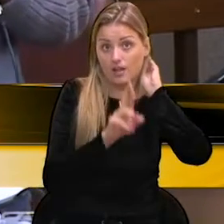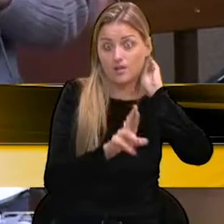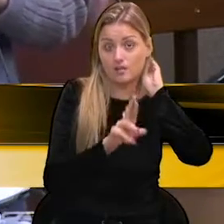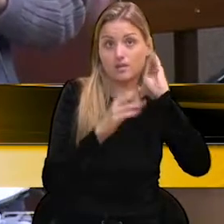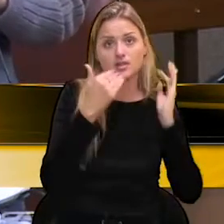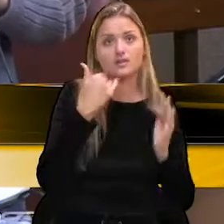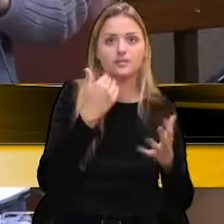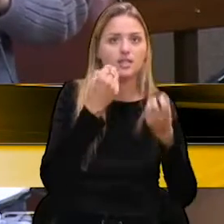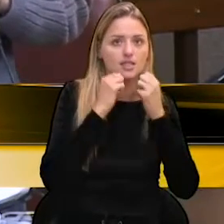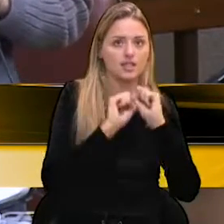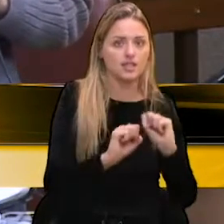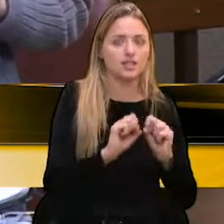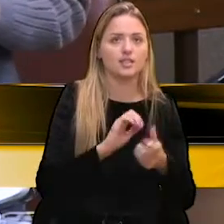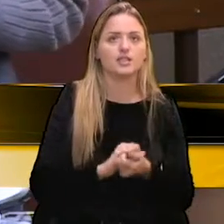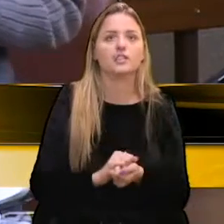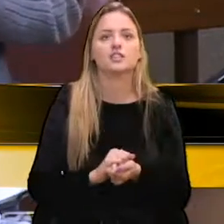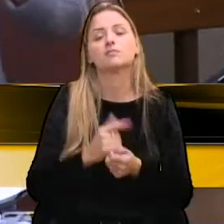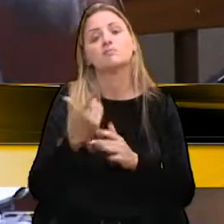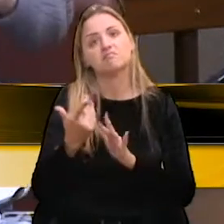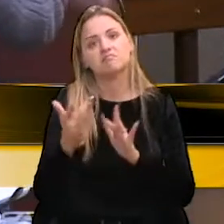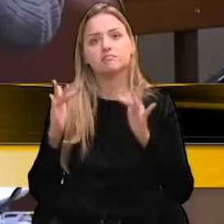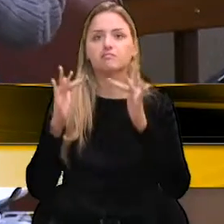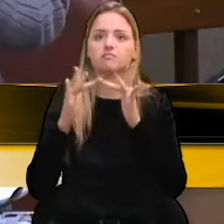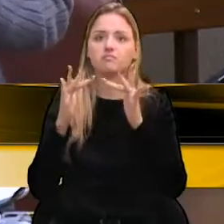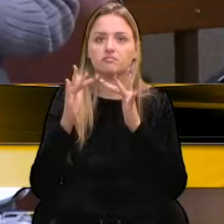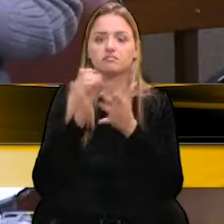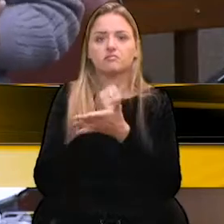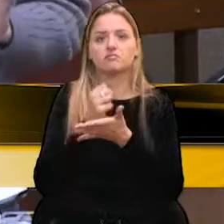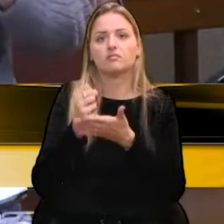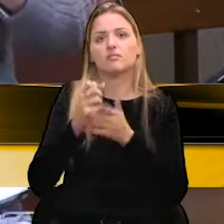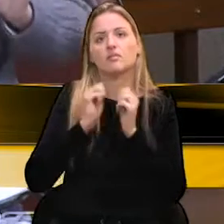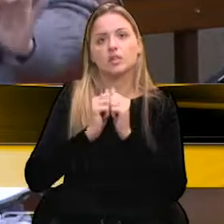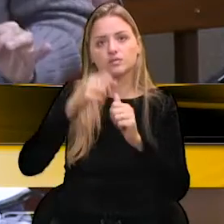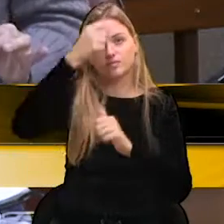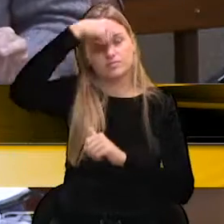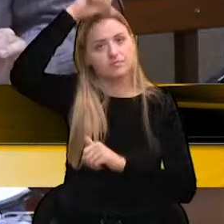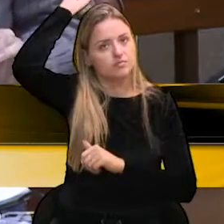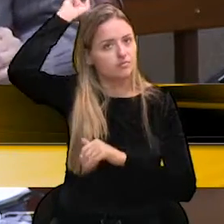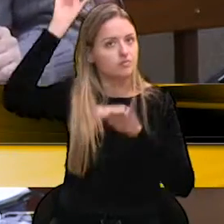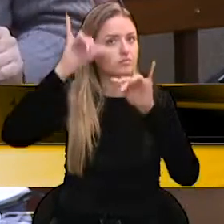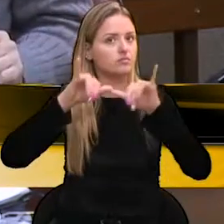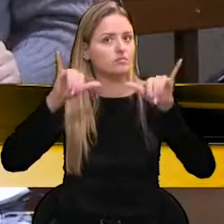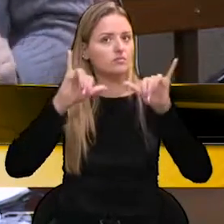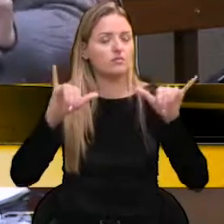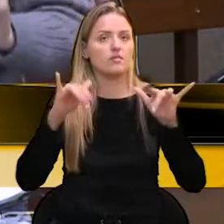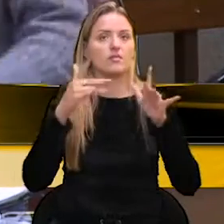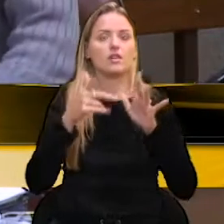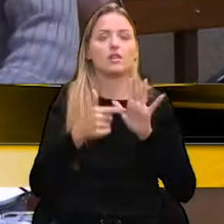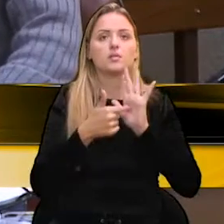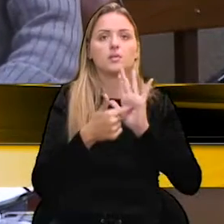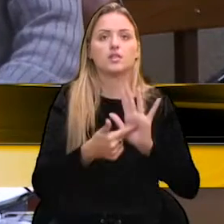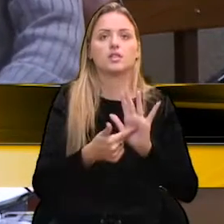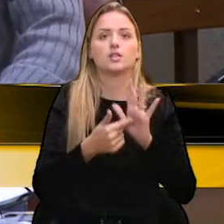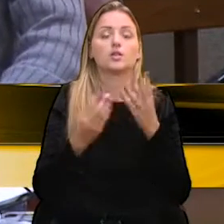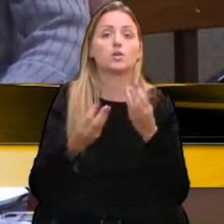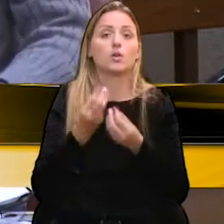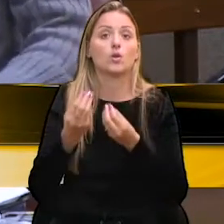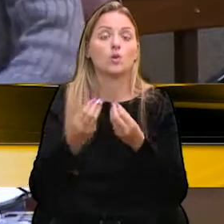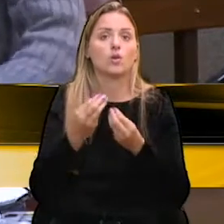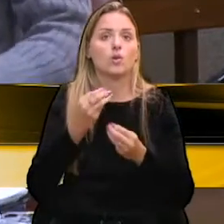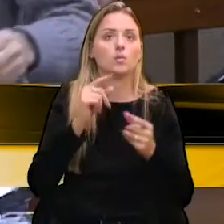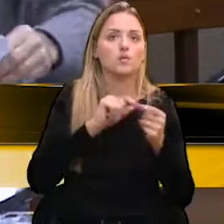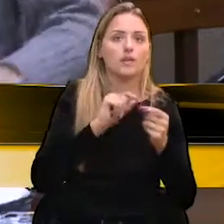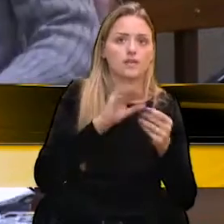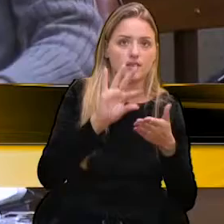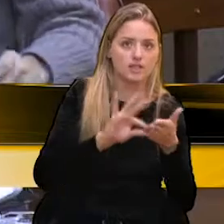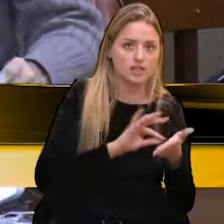vereador Alberto. Em uma possível parceria com a Universidade de Caxias do Sul, divulgada recentemente pela imprensa, de que forma e onde seriam feitos